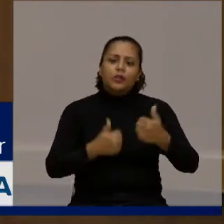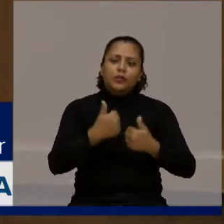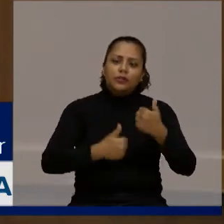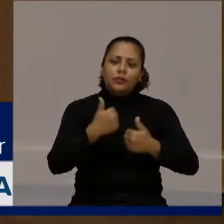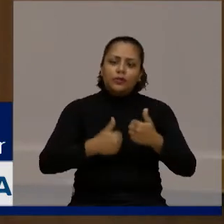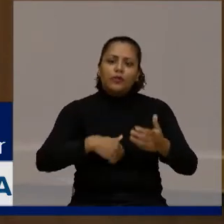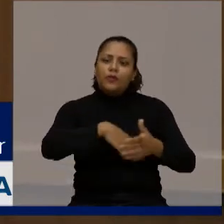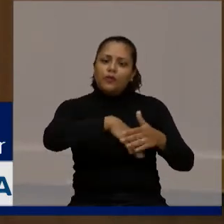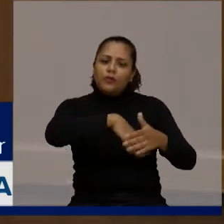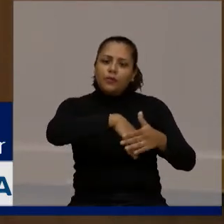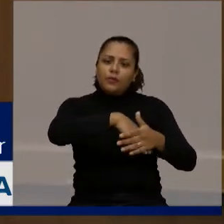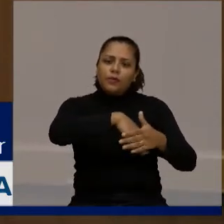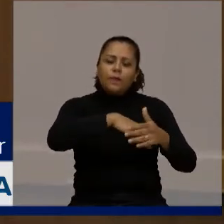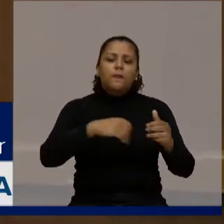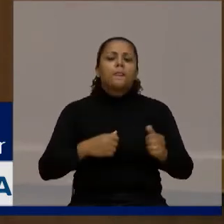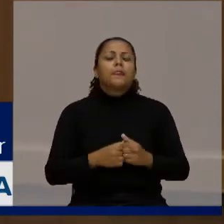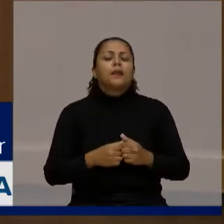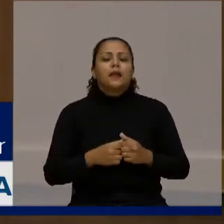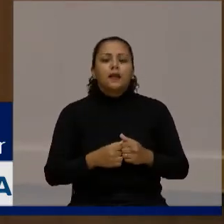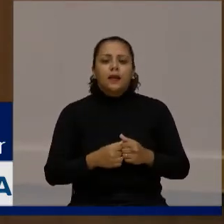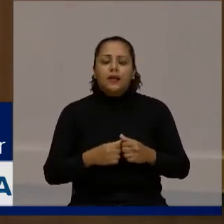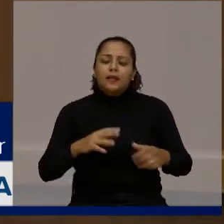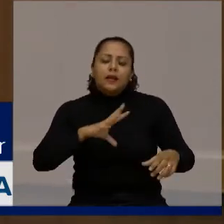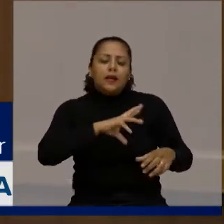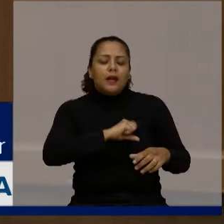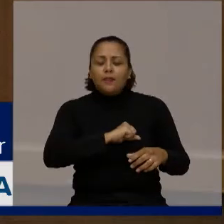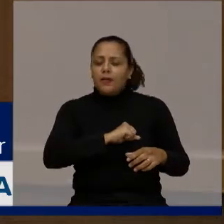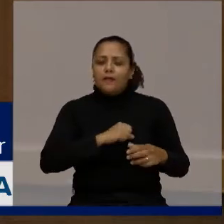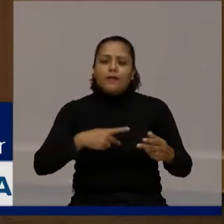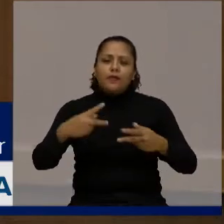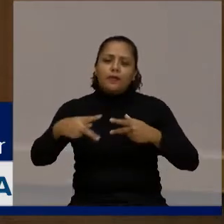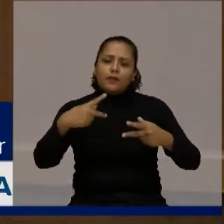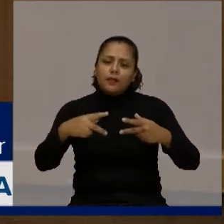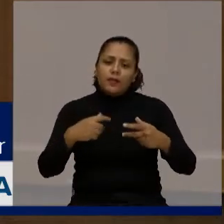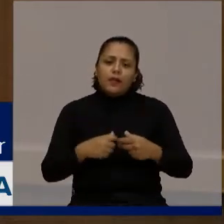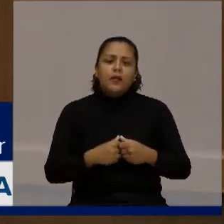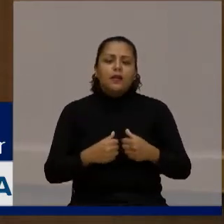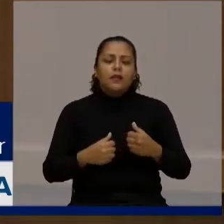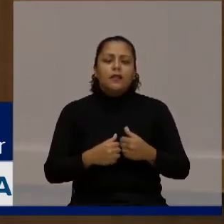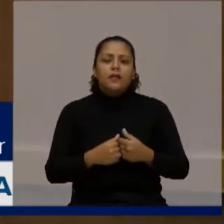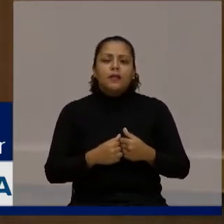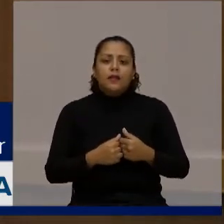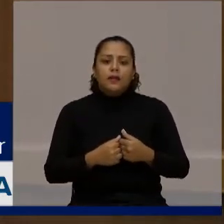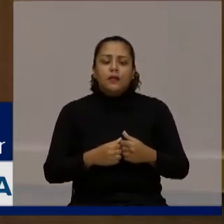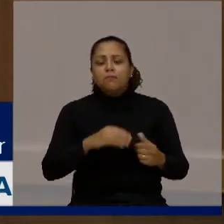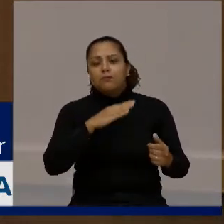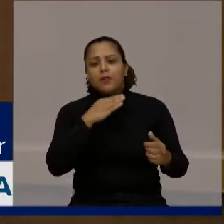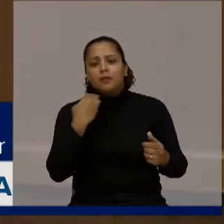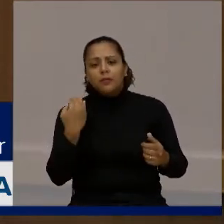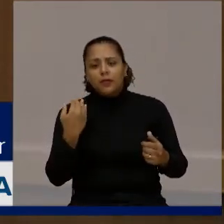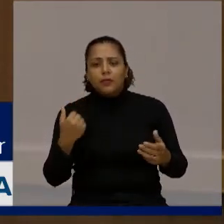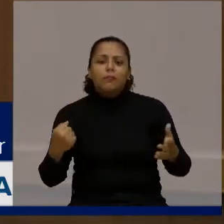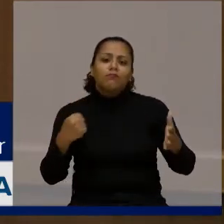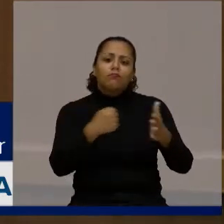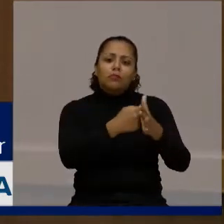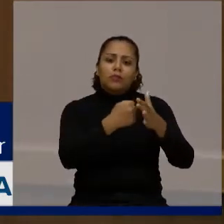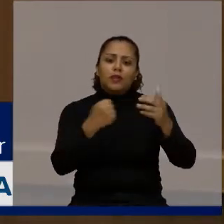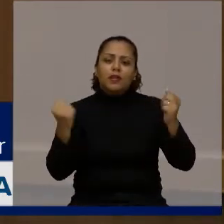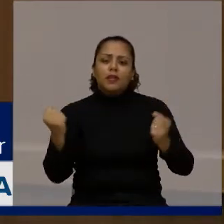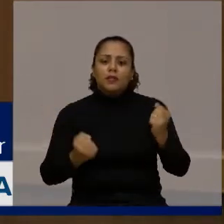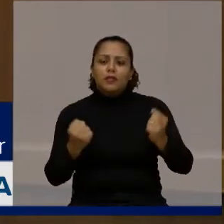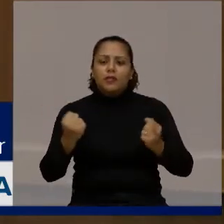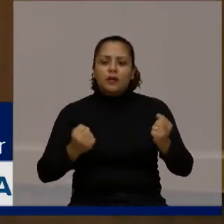Esporte Clube e a nossa cidade. Infelizmente veio a falecer, por um acidente automobilístico